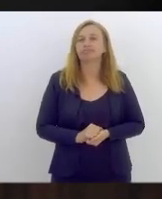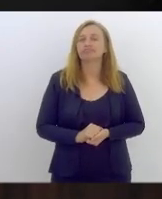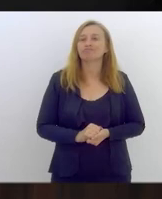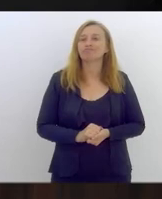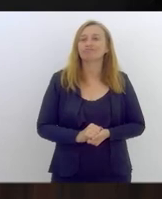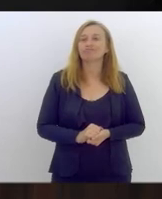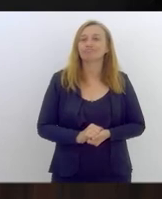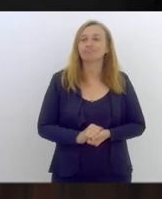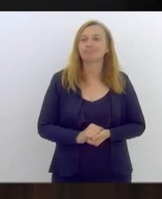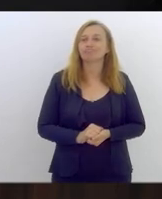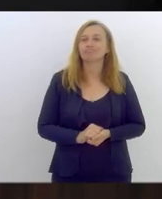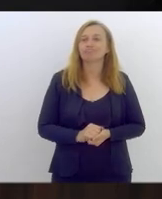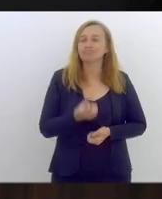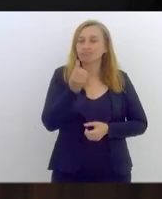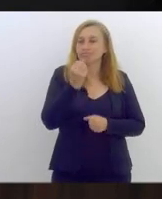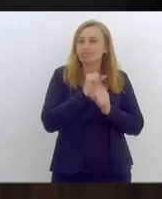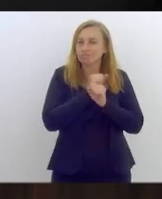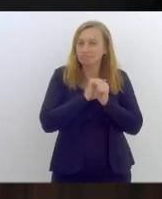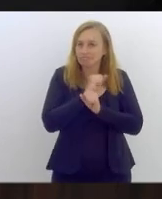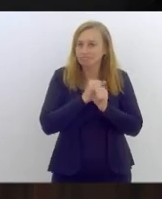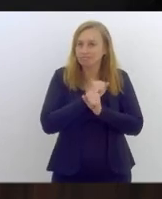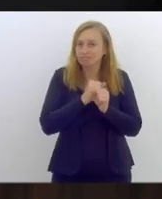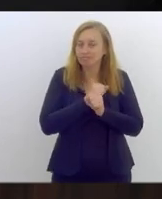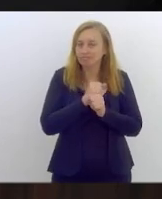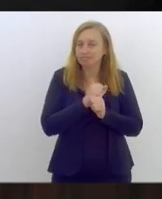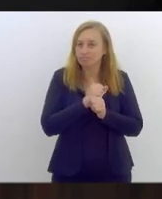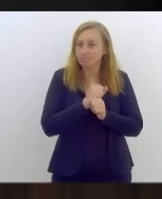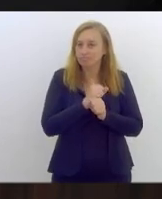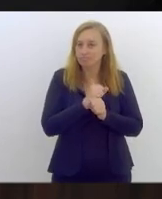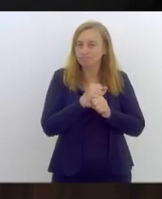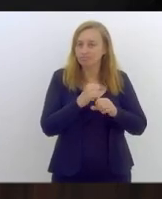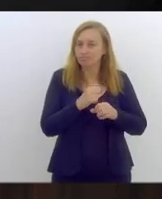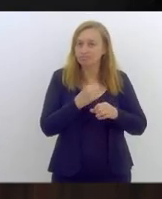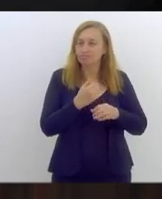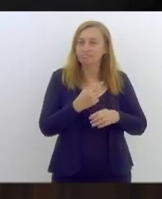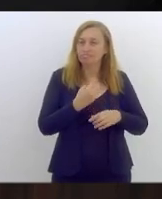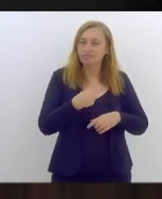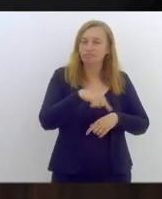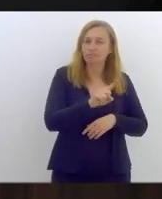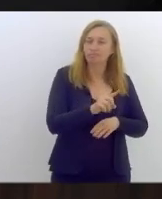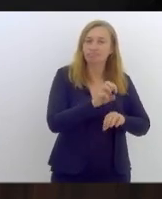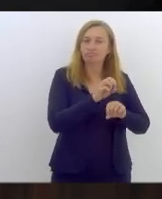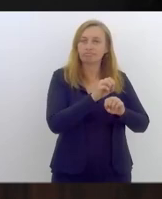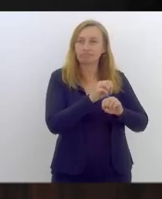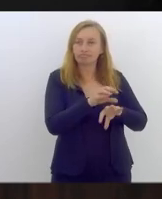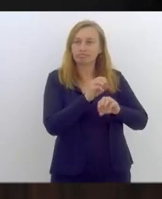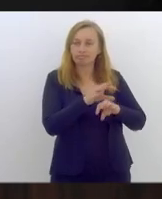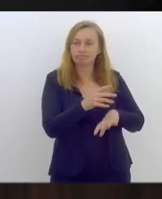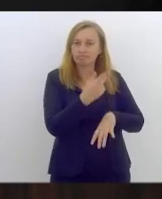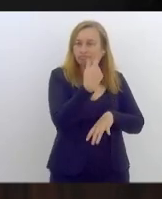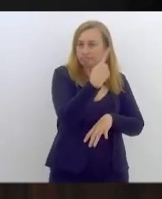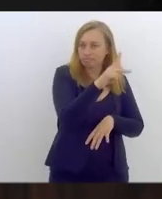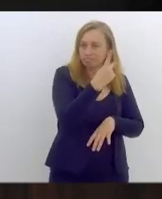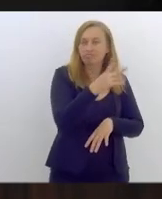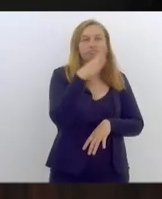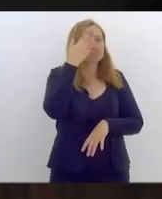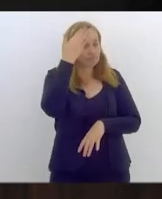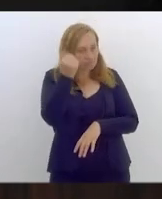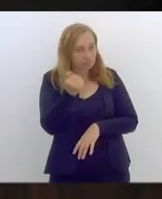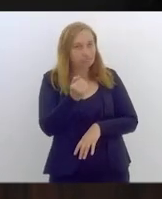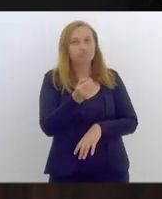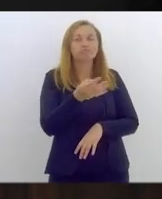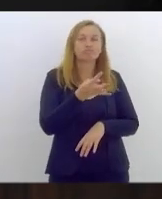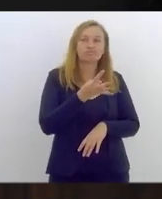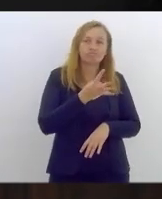pude, durante 6 anos, frequentar as aulas de Muniz Sodré e ser a sua contribuição para